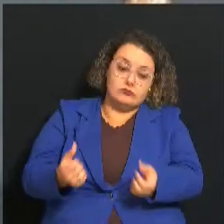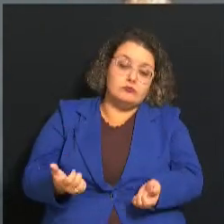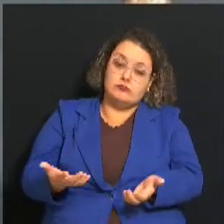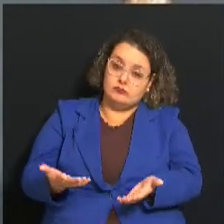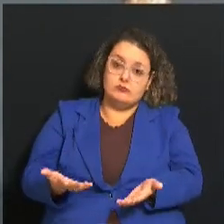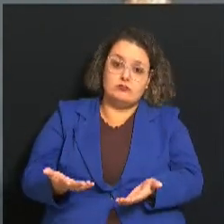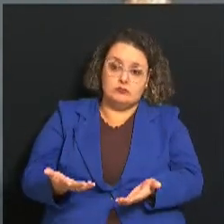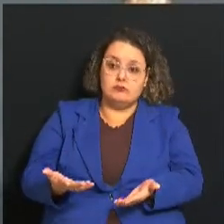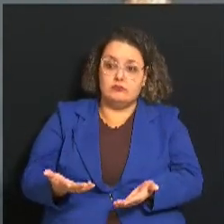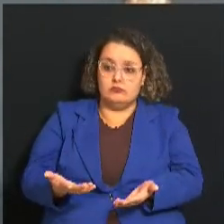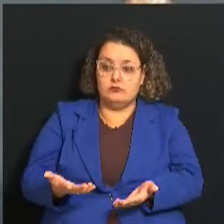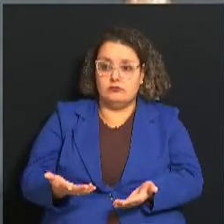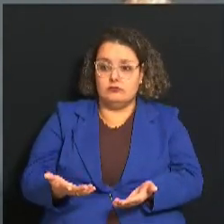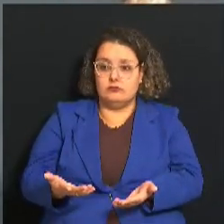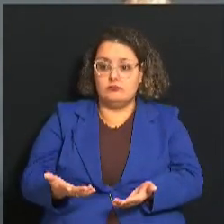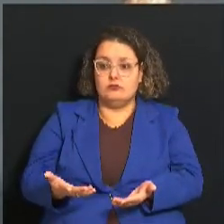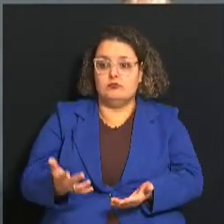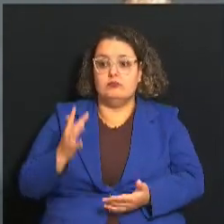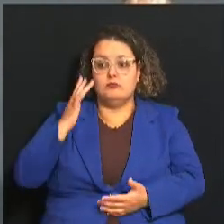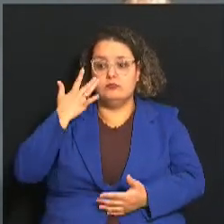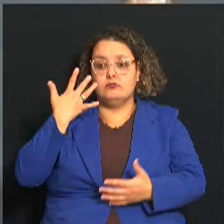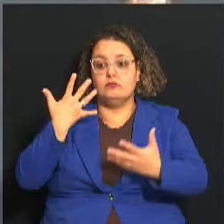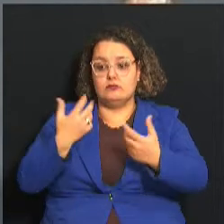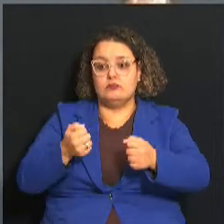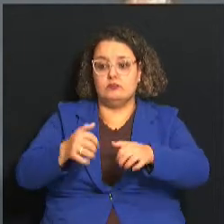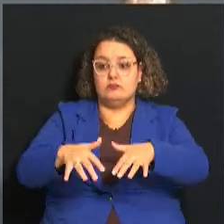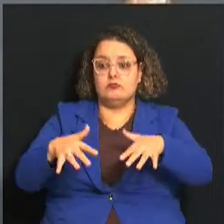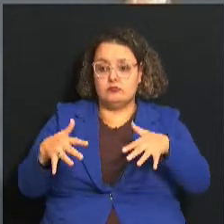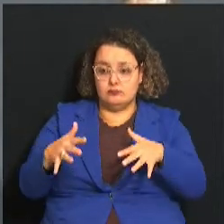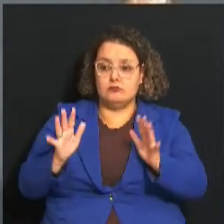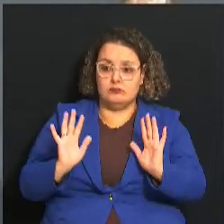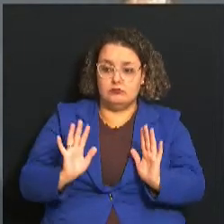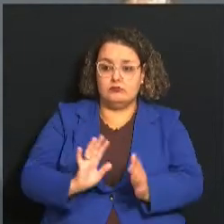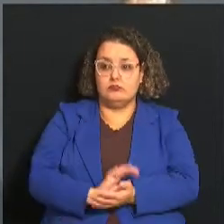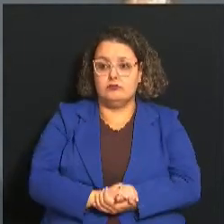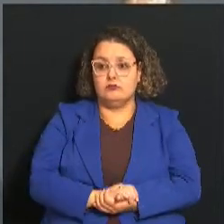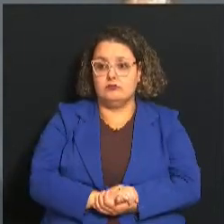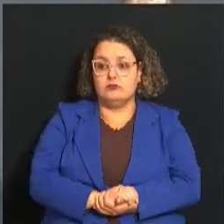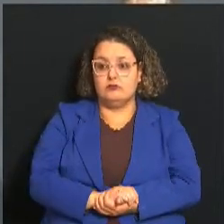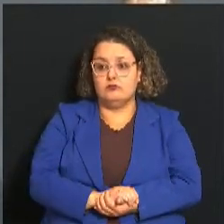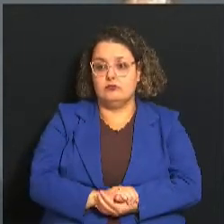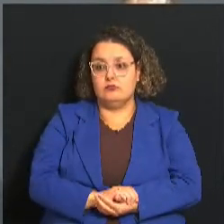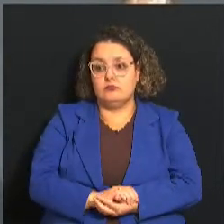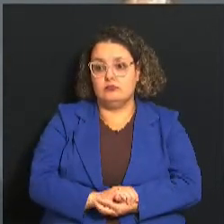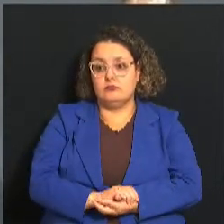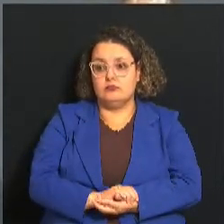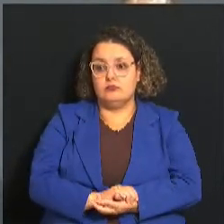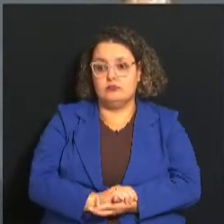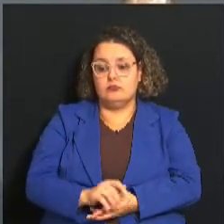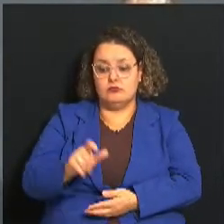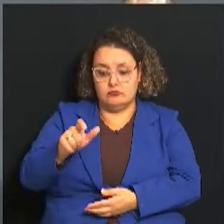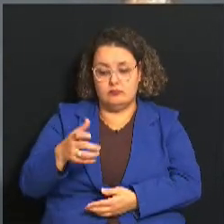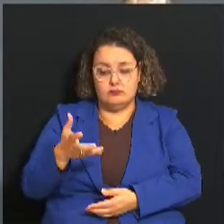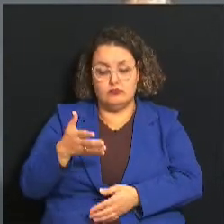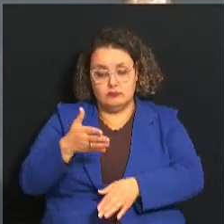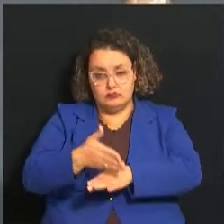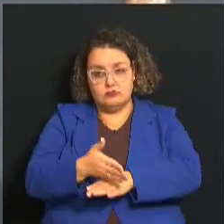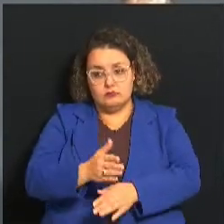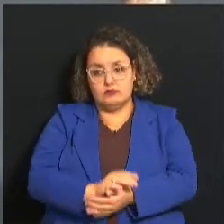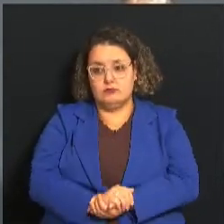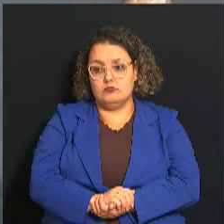tem que ser aceito pelo plenário, né? A pessoa que quer participar.